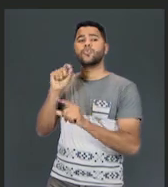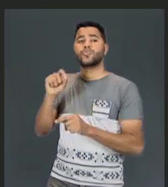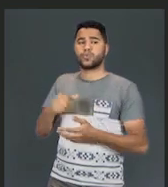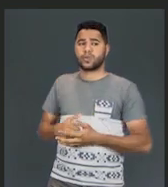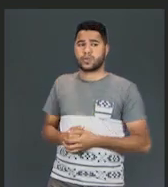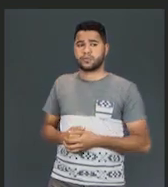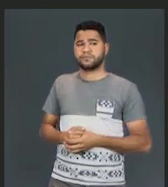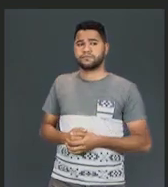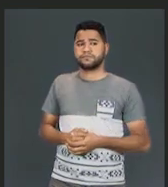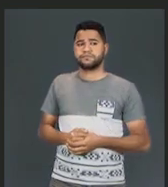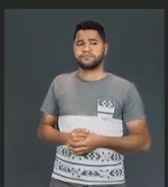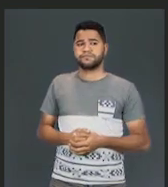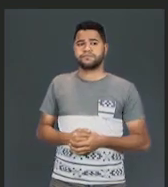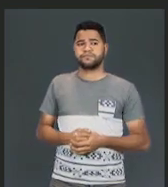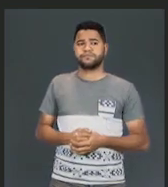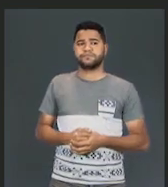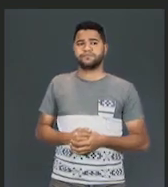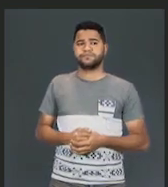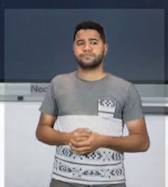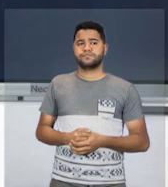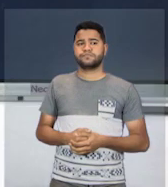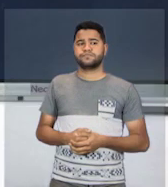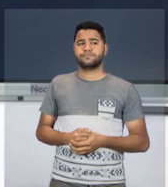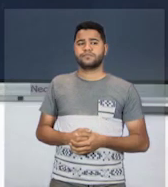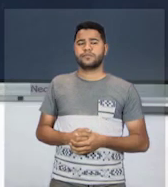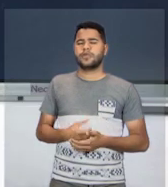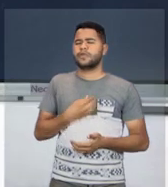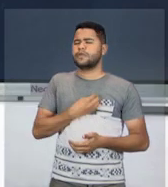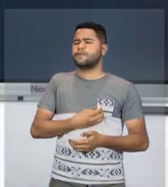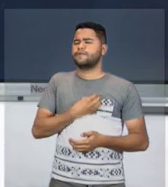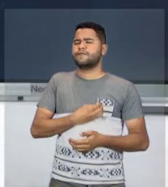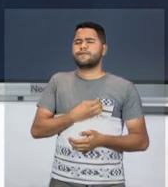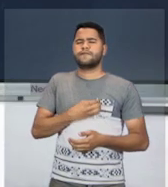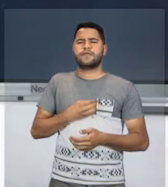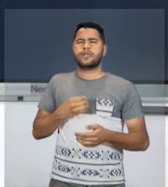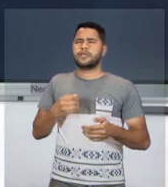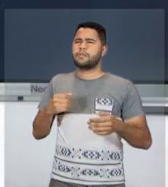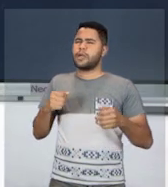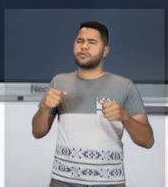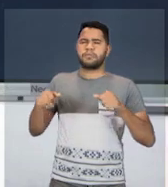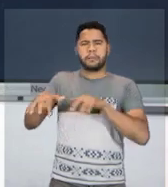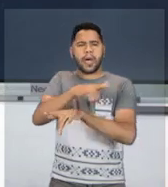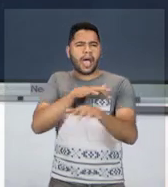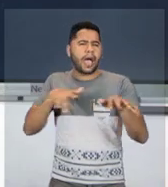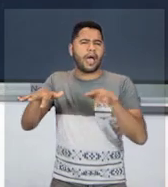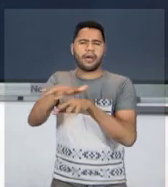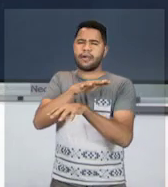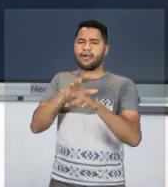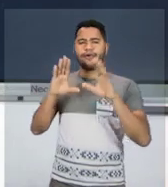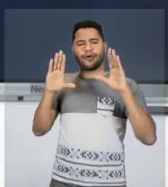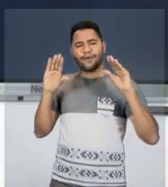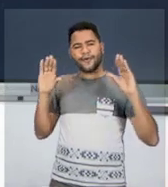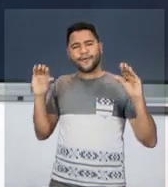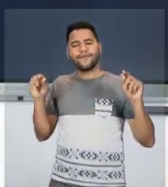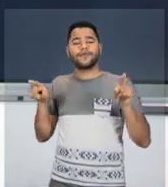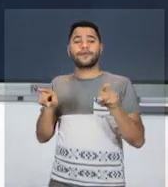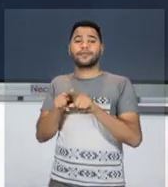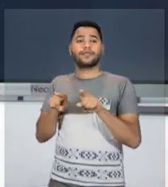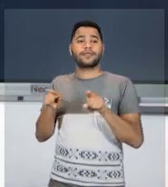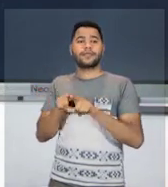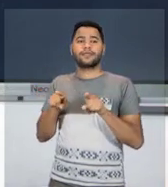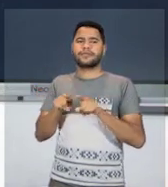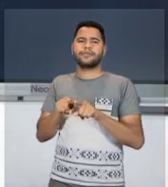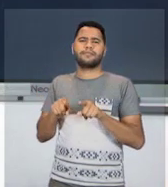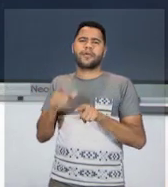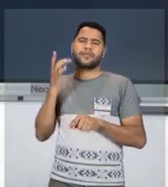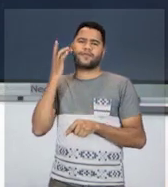saírem constable and Easy é uma vida muito mais agitada muito mais confortável e muito